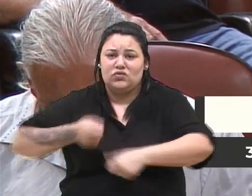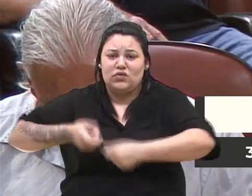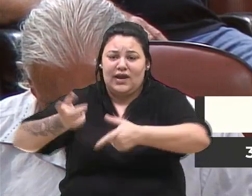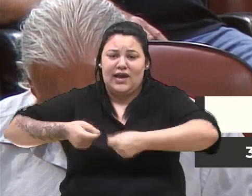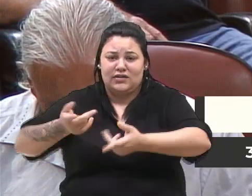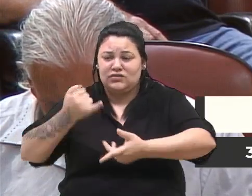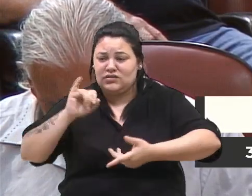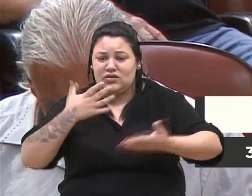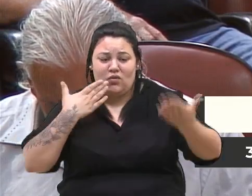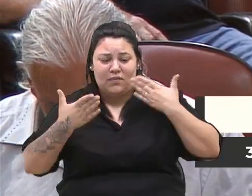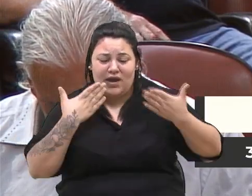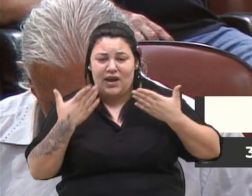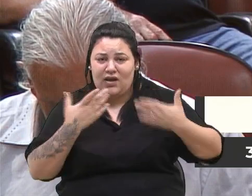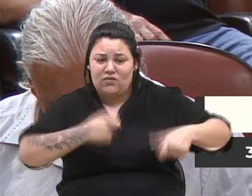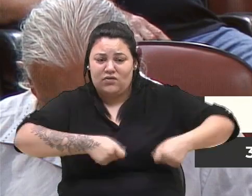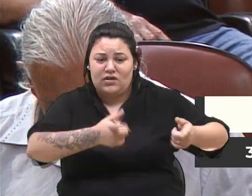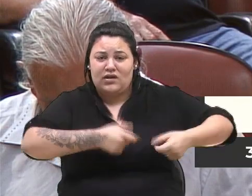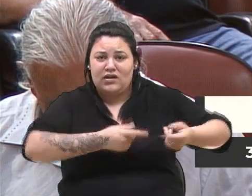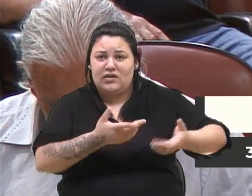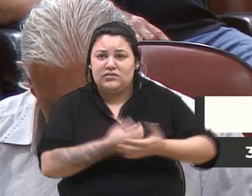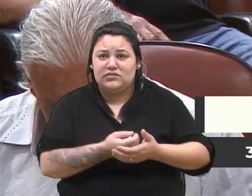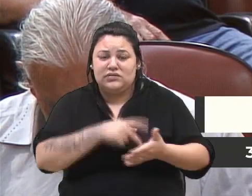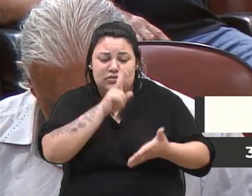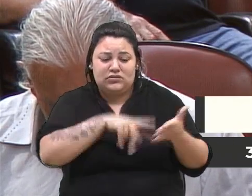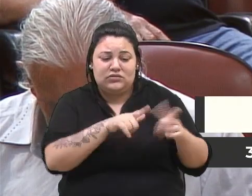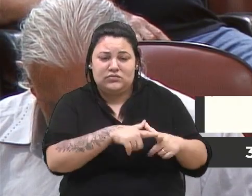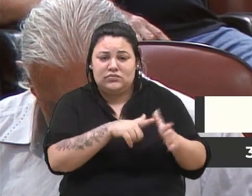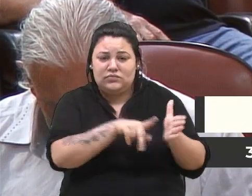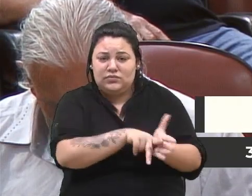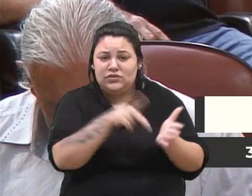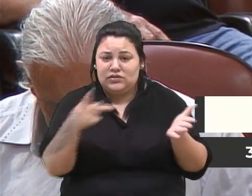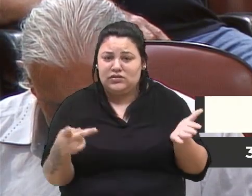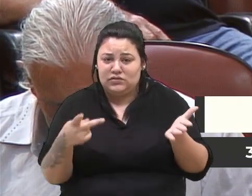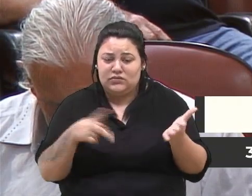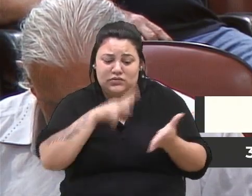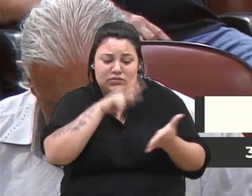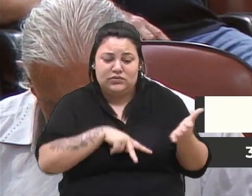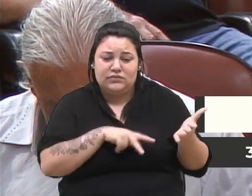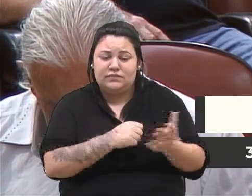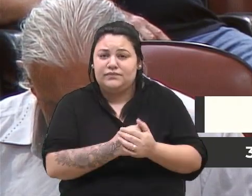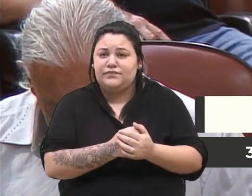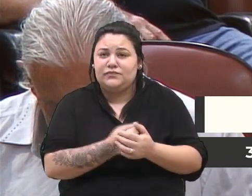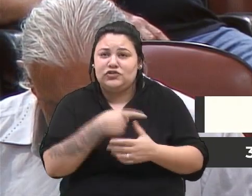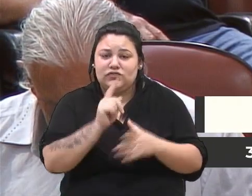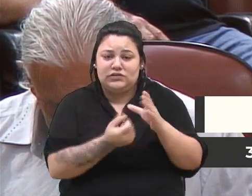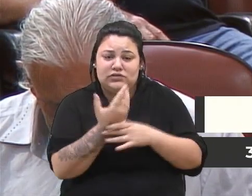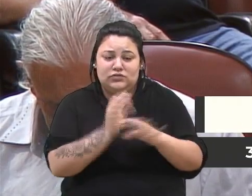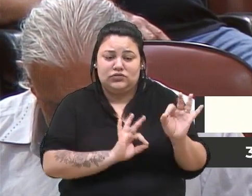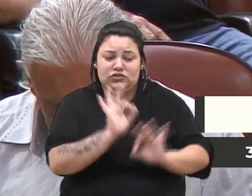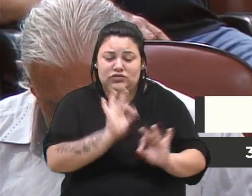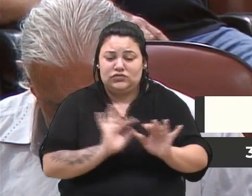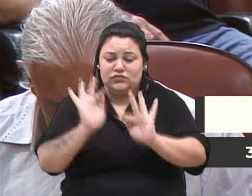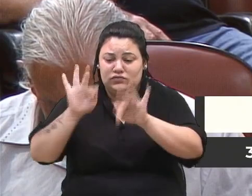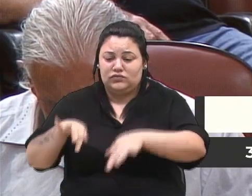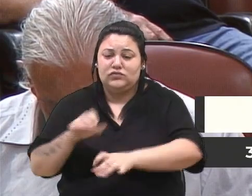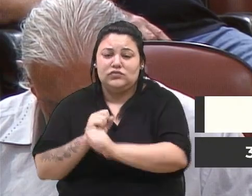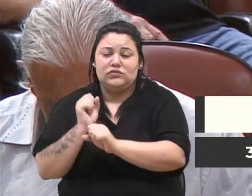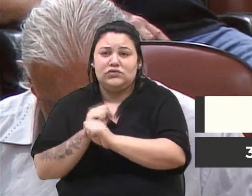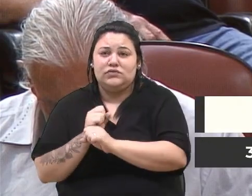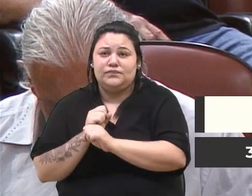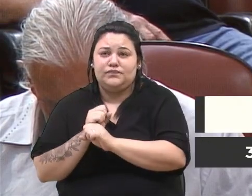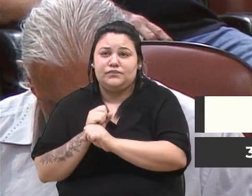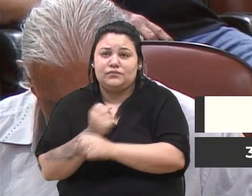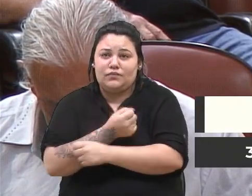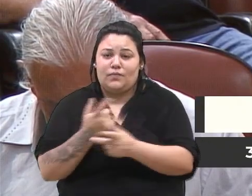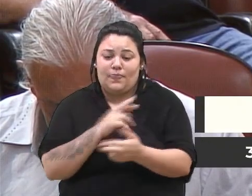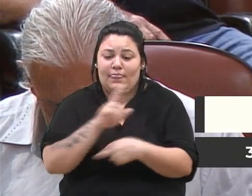comparar o custo. Eu li no Jornal Pioneiro, presidente, que provavelmente vai ser aportado um projeto no final do ano para a questão de